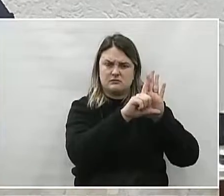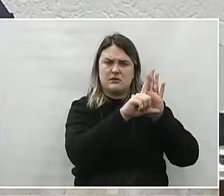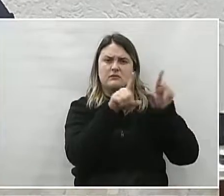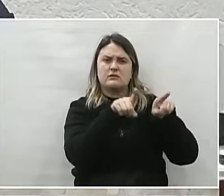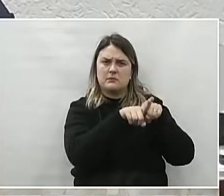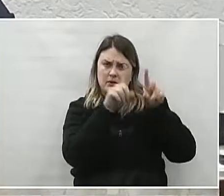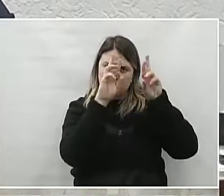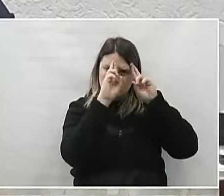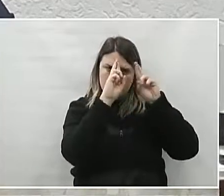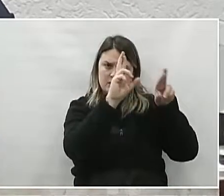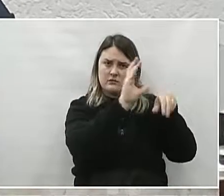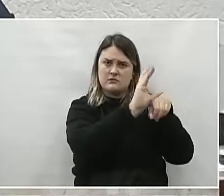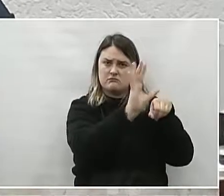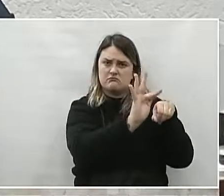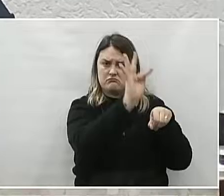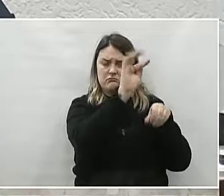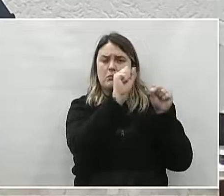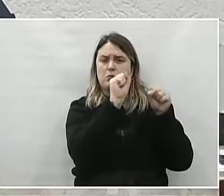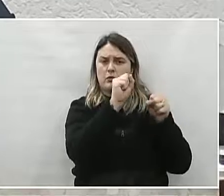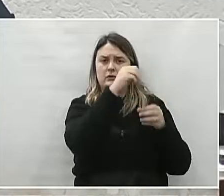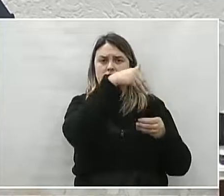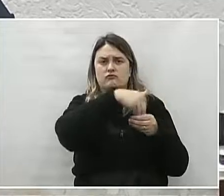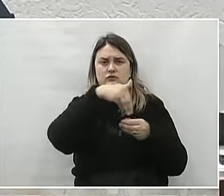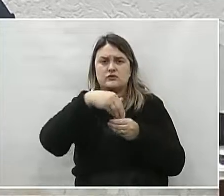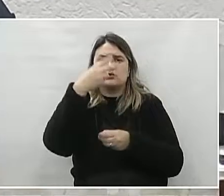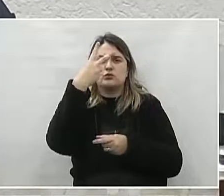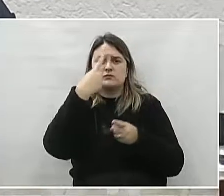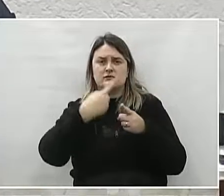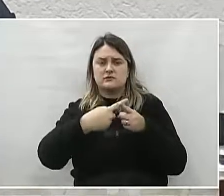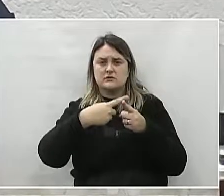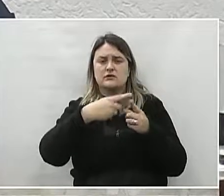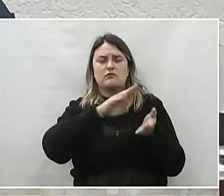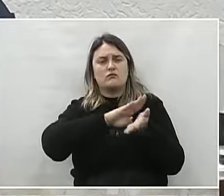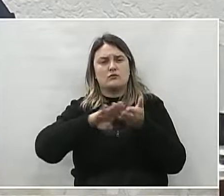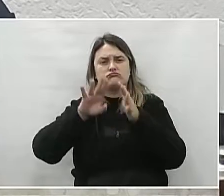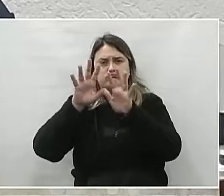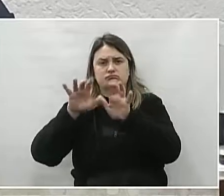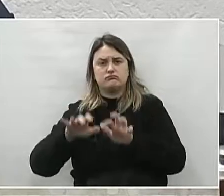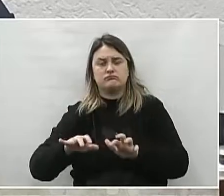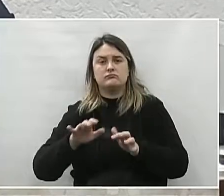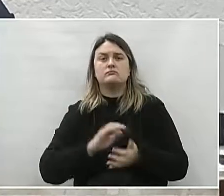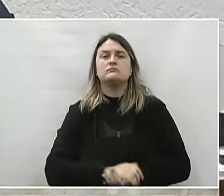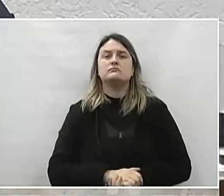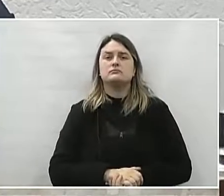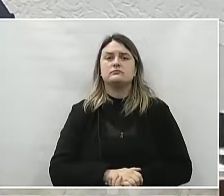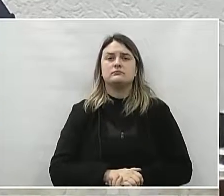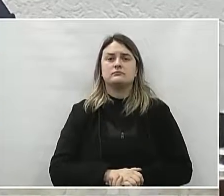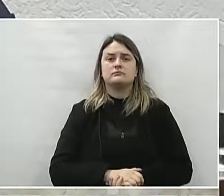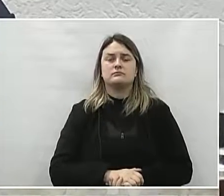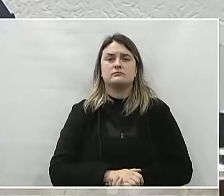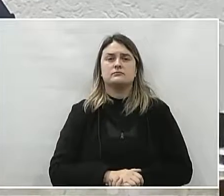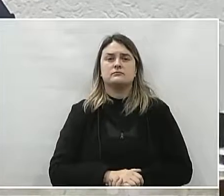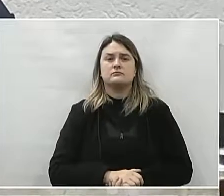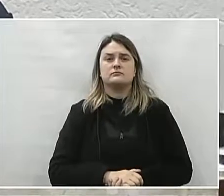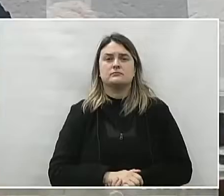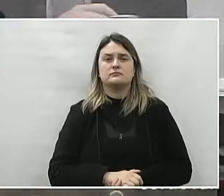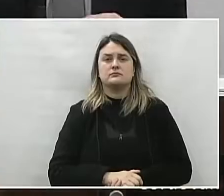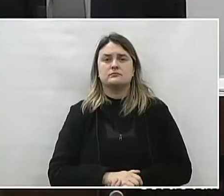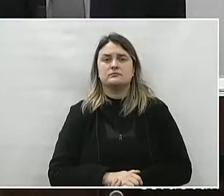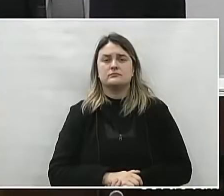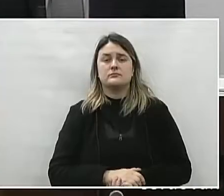constitucional. Devendo mesmo seguir para a votação em dois turnos com dispensa da redação final. Em